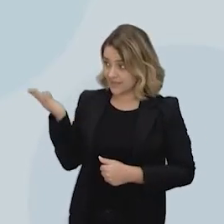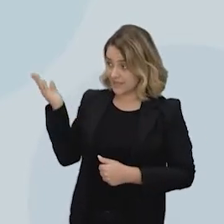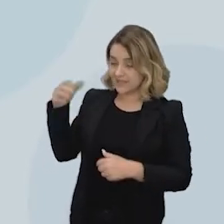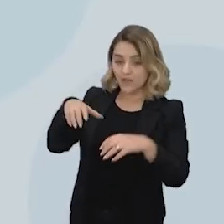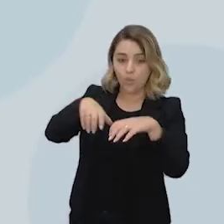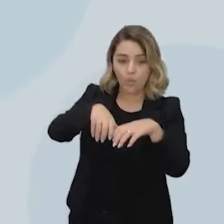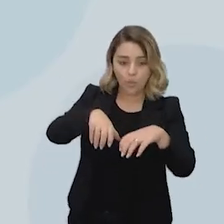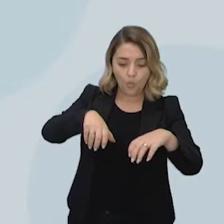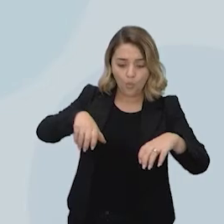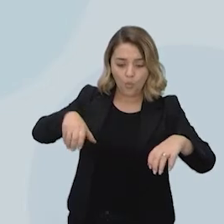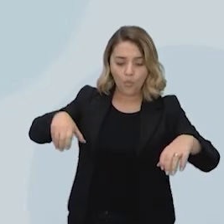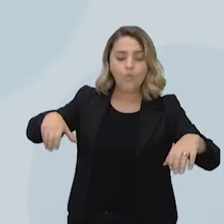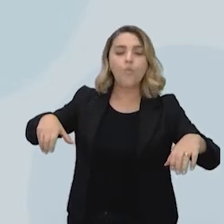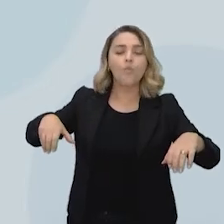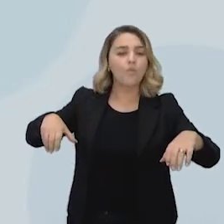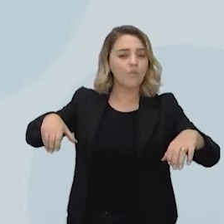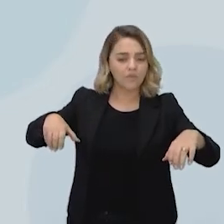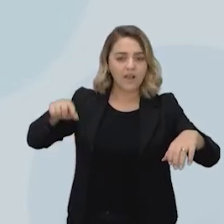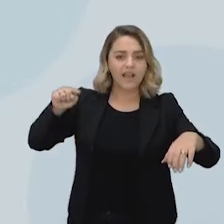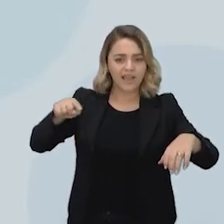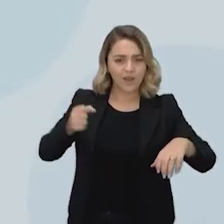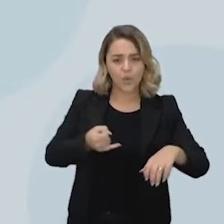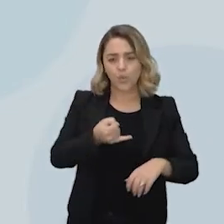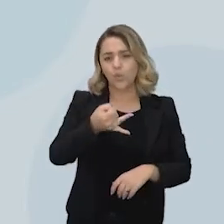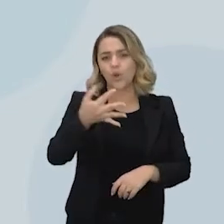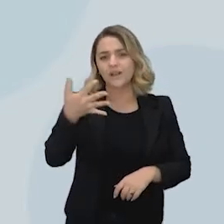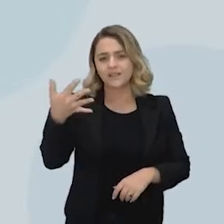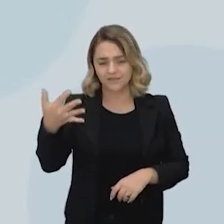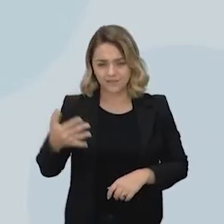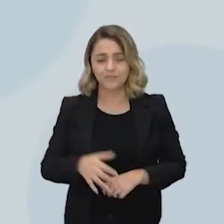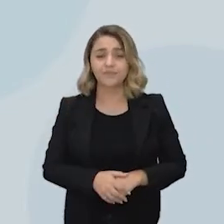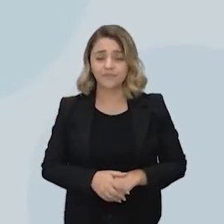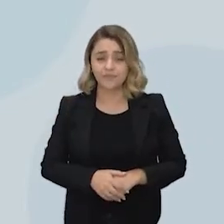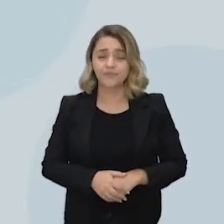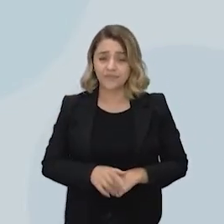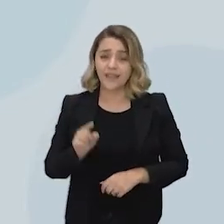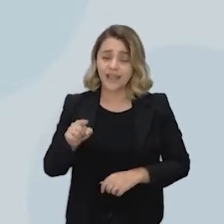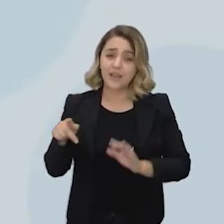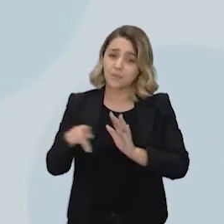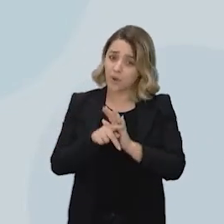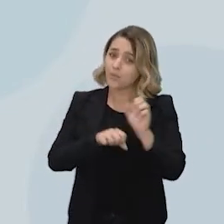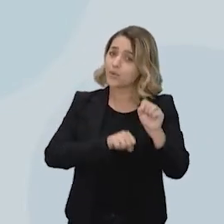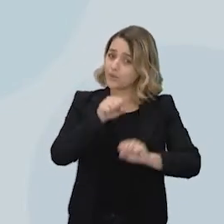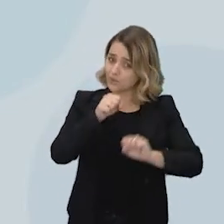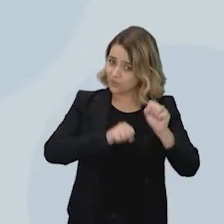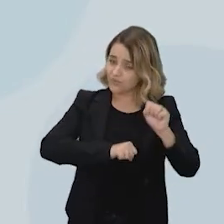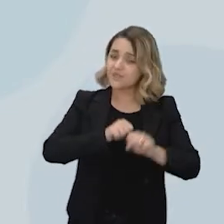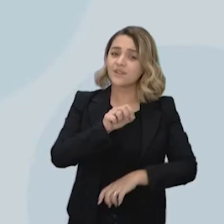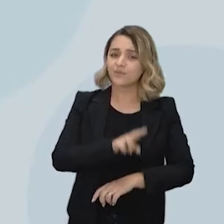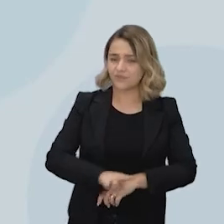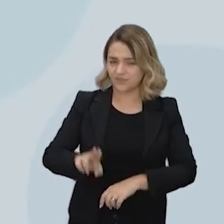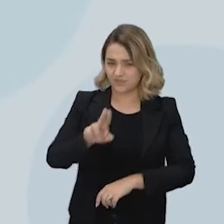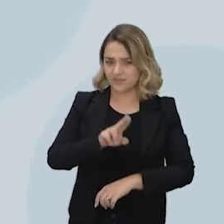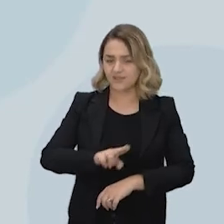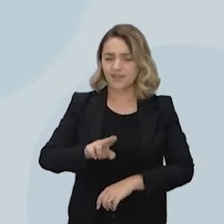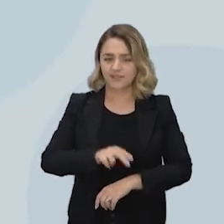retangular, já é um forno aí para grandes quantidades e é um forno considerado industrial, principalmente usado aí pela indústria